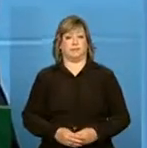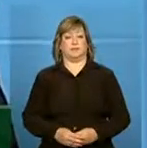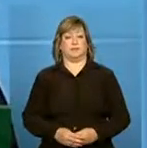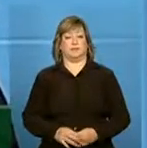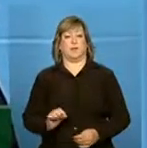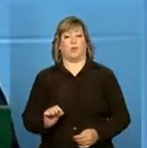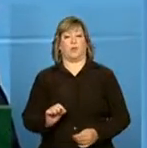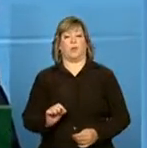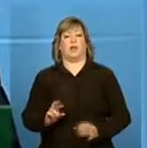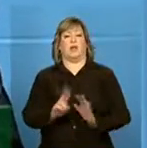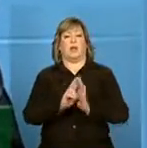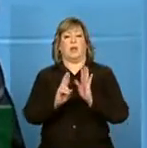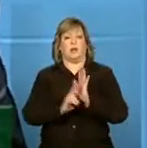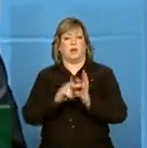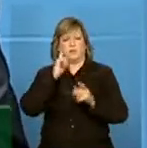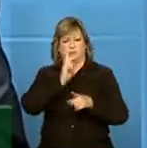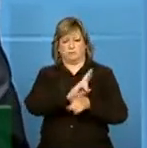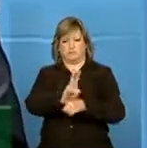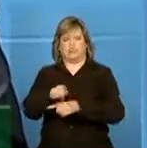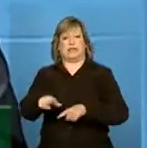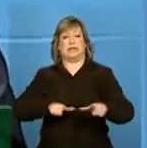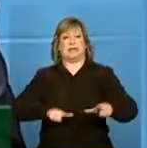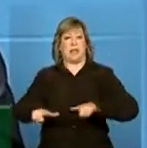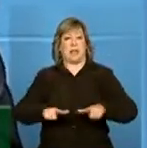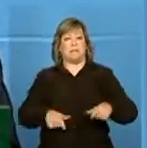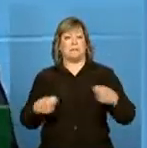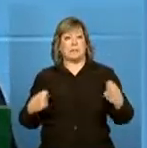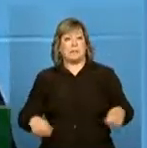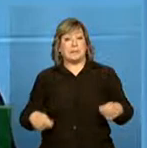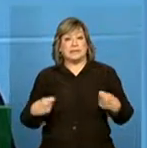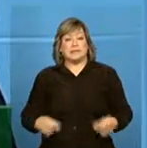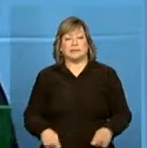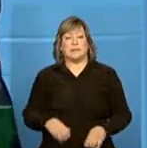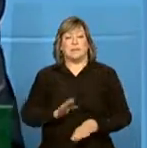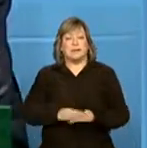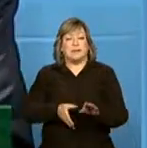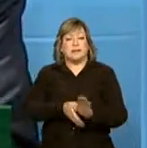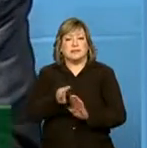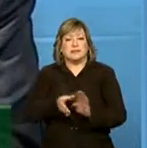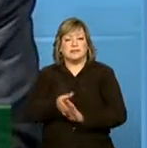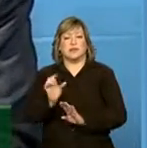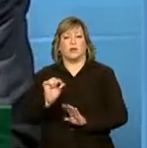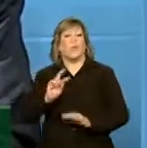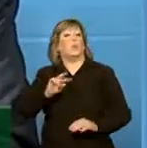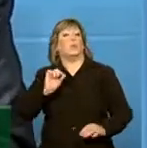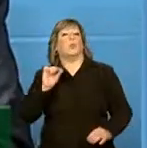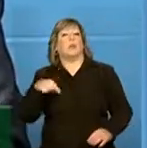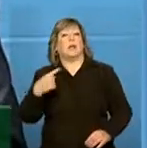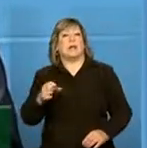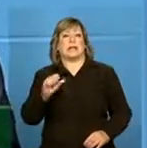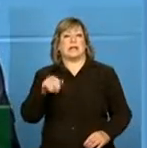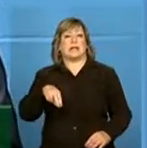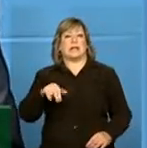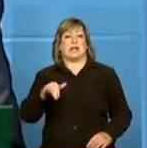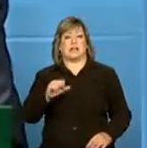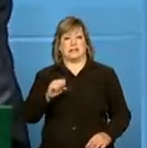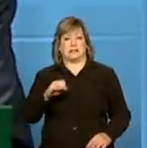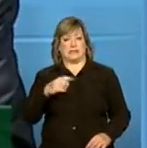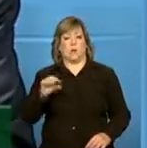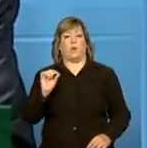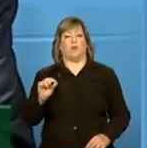o regulamento de inspeção do trabalho, que demos um conteúdo mais de orientação do que de sanção, e outro